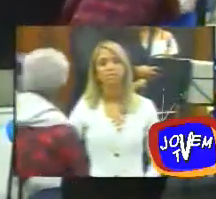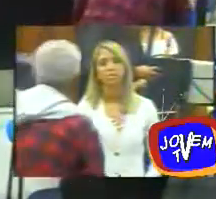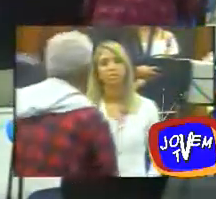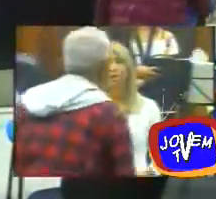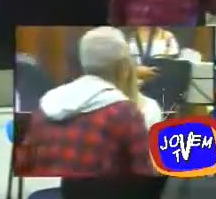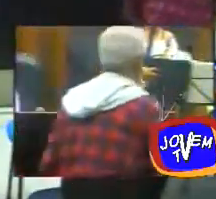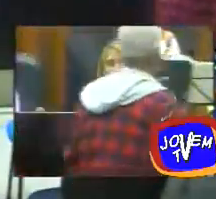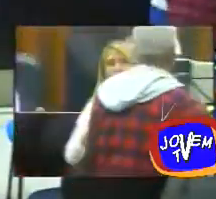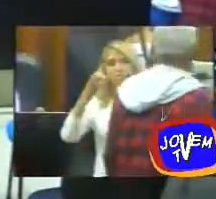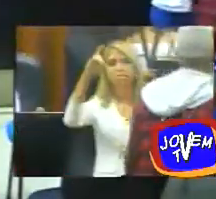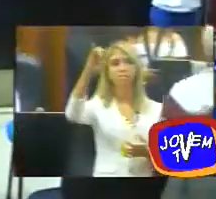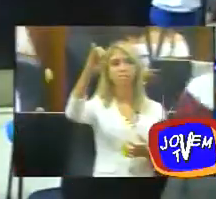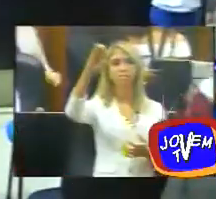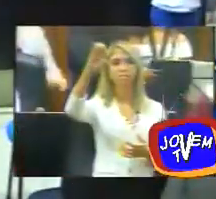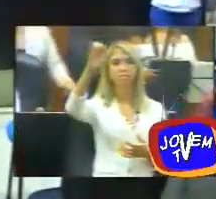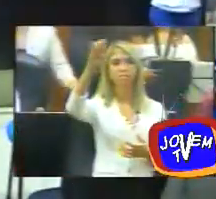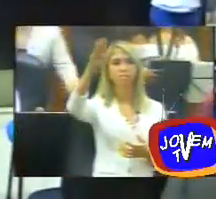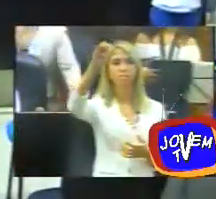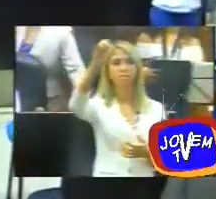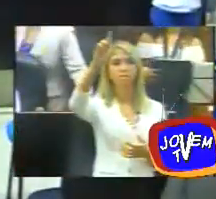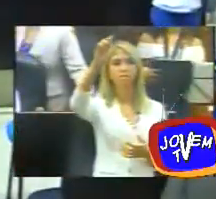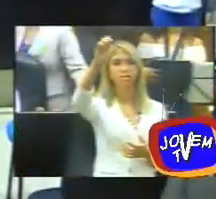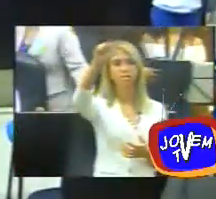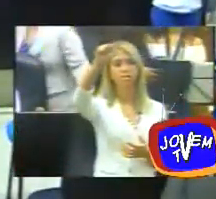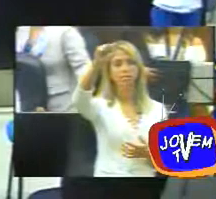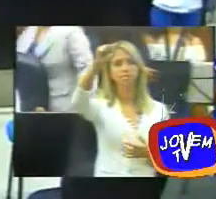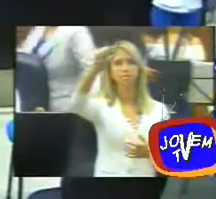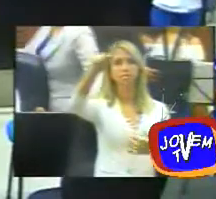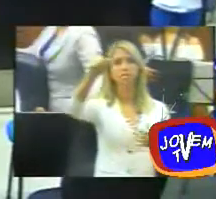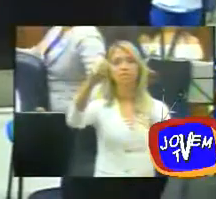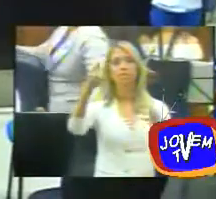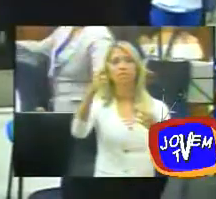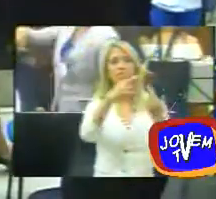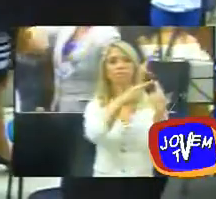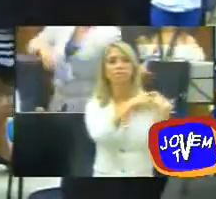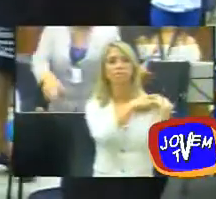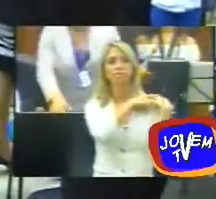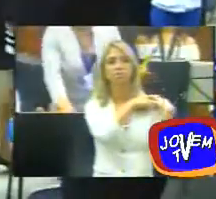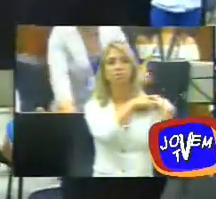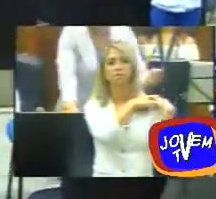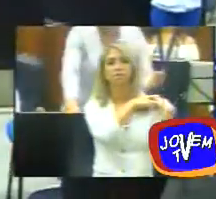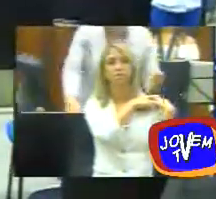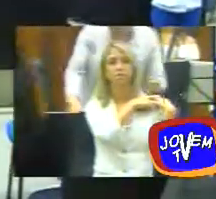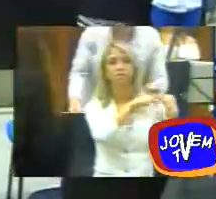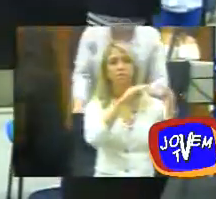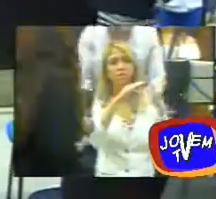Débora da Silva Lage, Escola Municipal Professor Edilson Duarte.